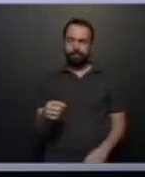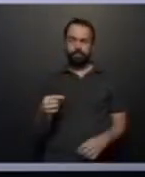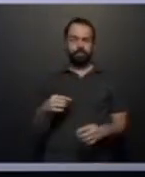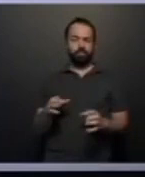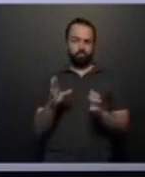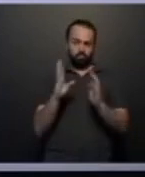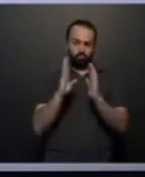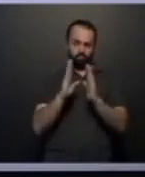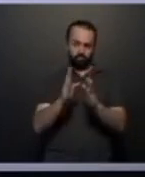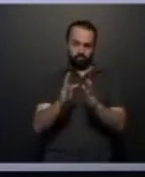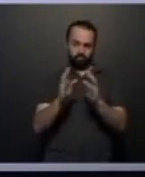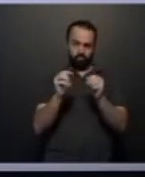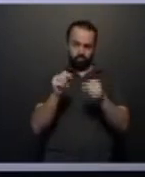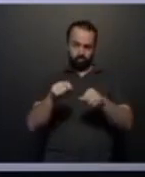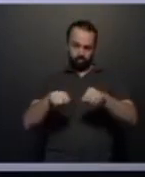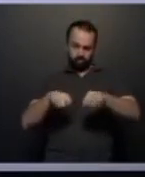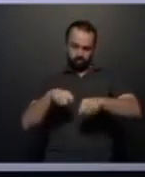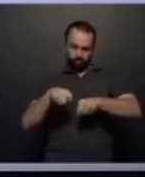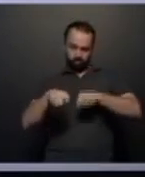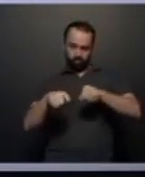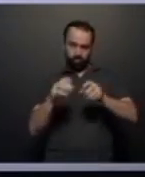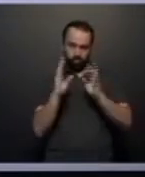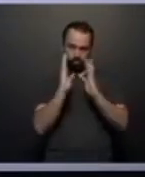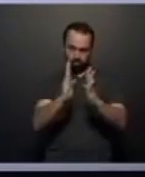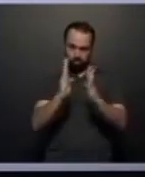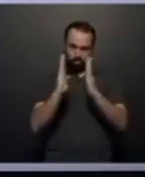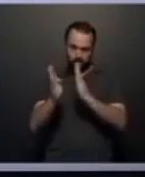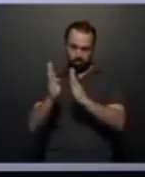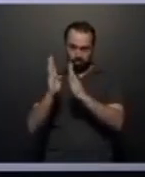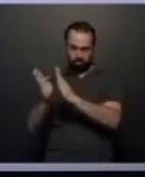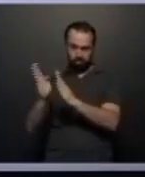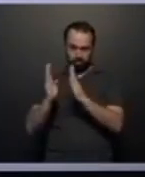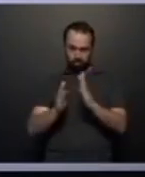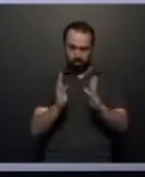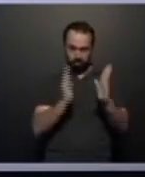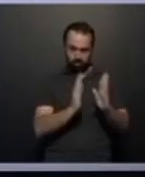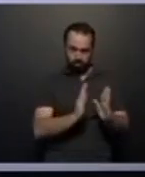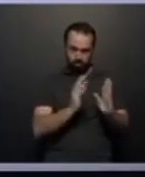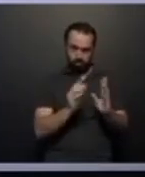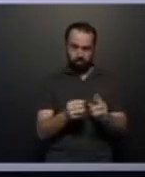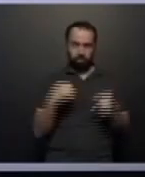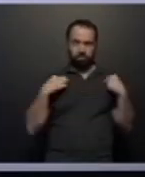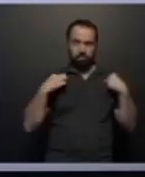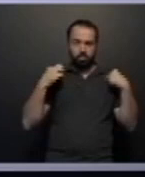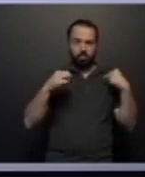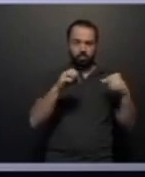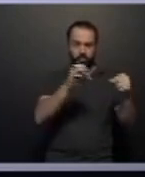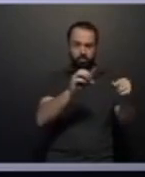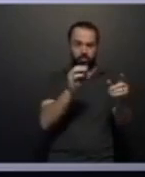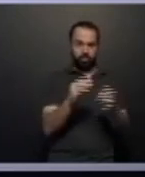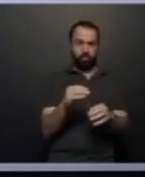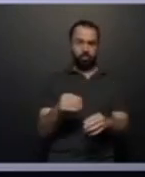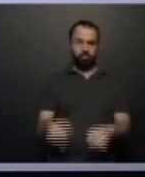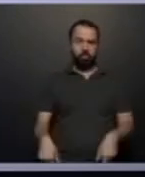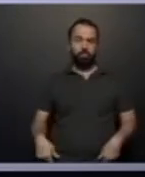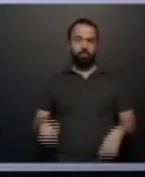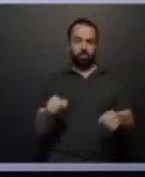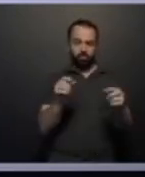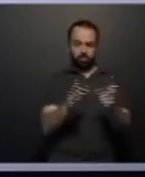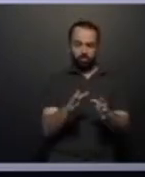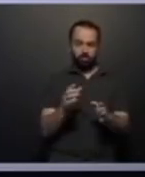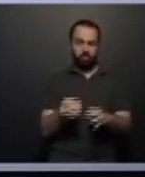estão organizadas, cada roupa no seu devido lugar. Camisas com camisas, calças com